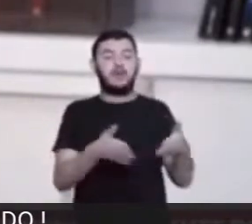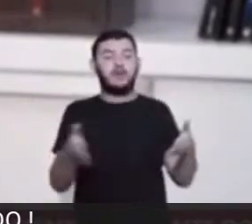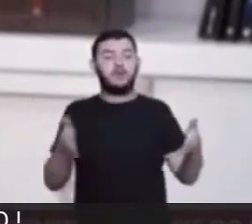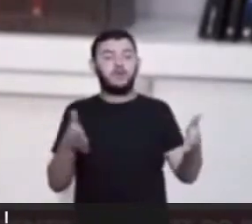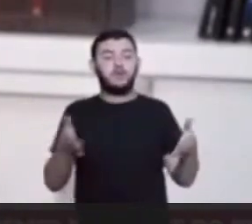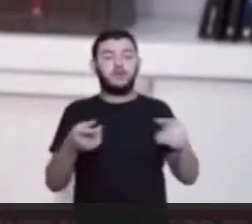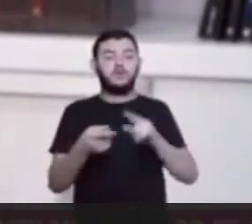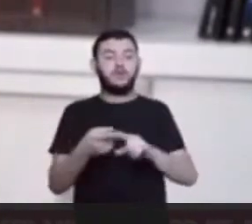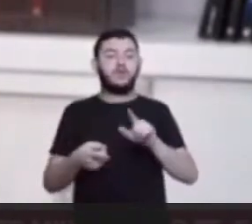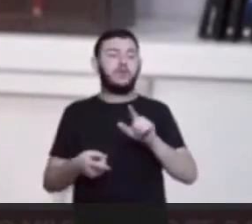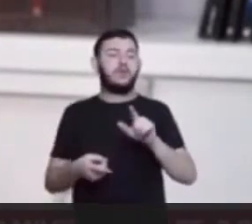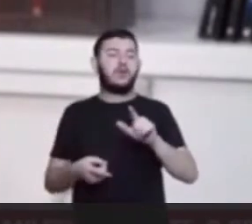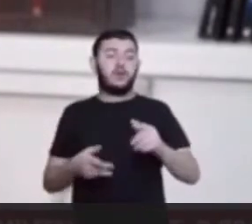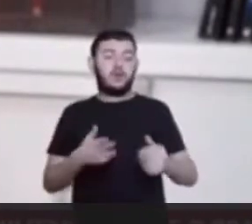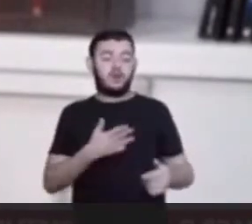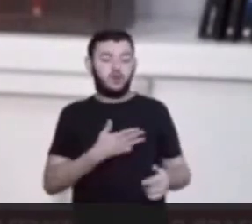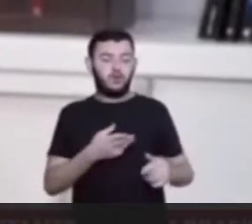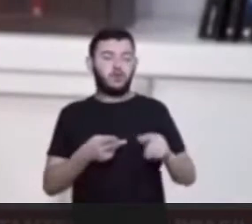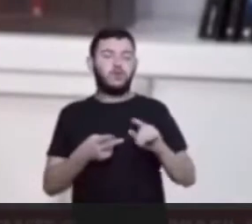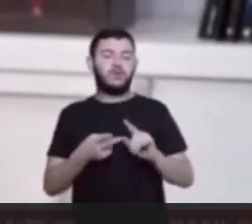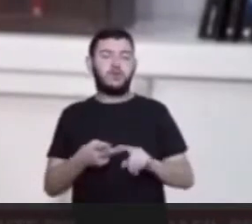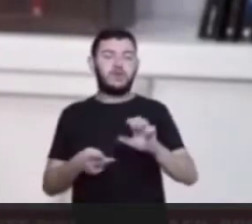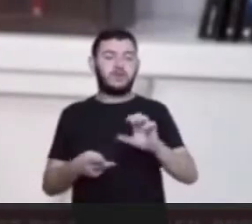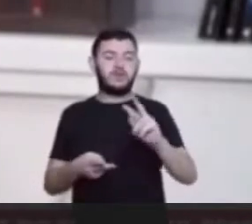Michel Bachelet, Lagos,